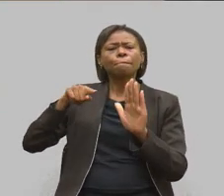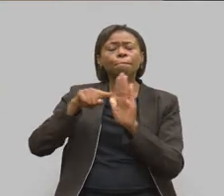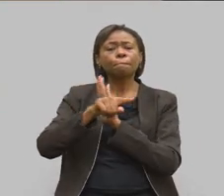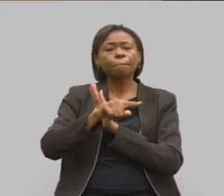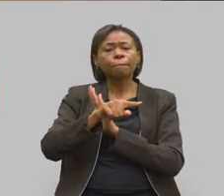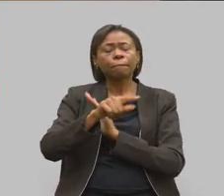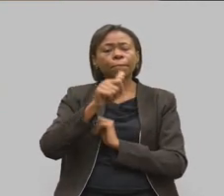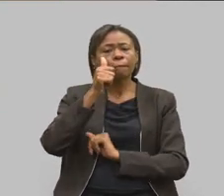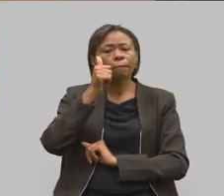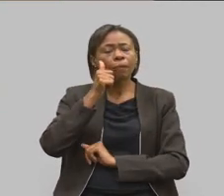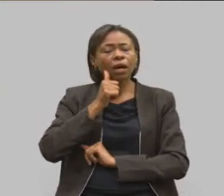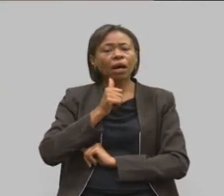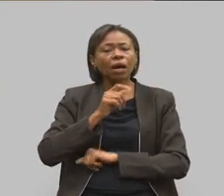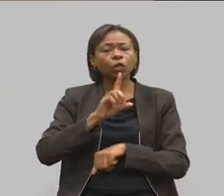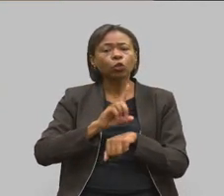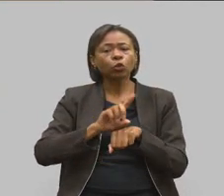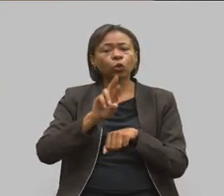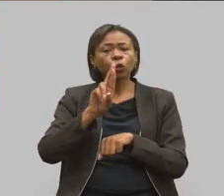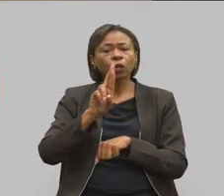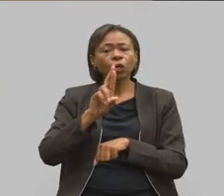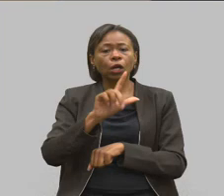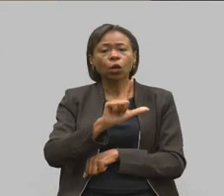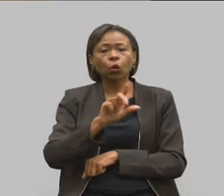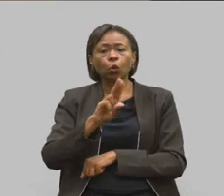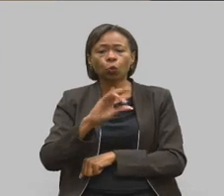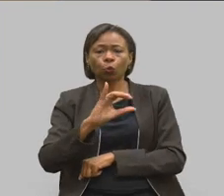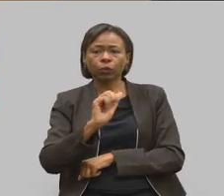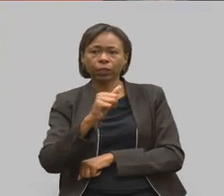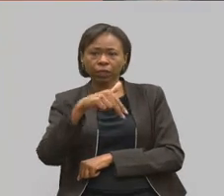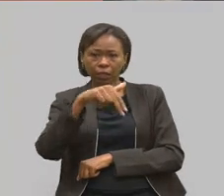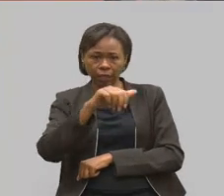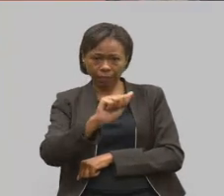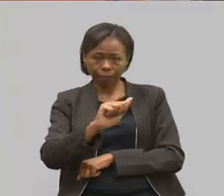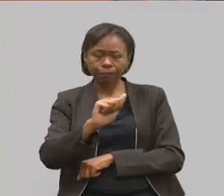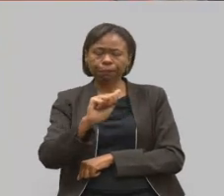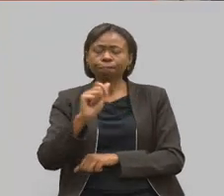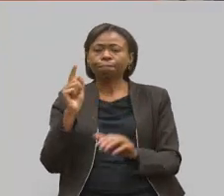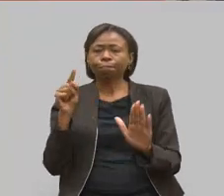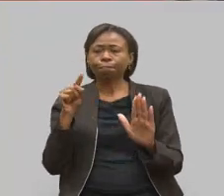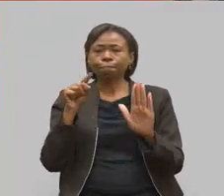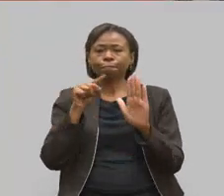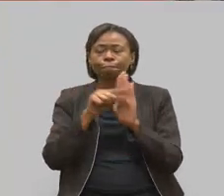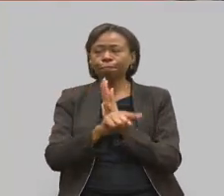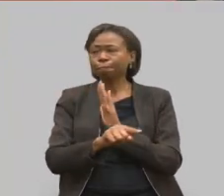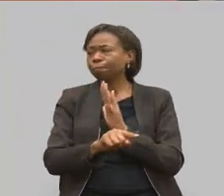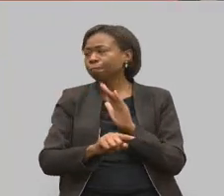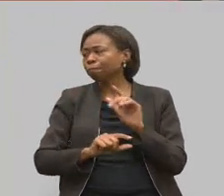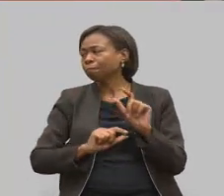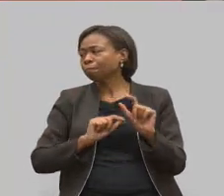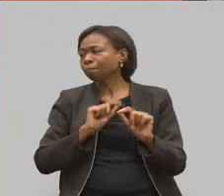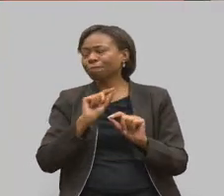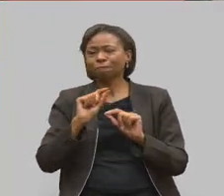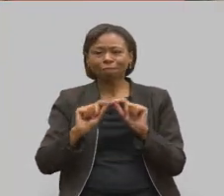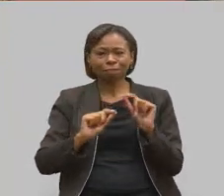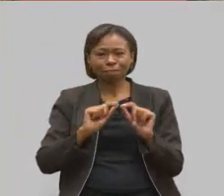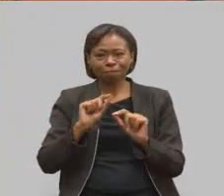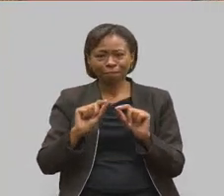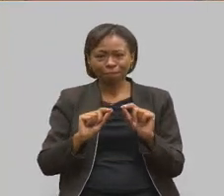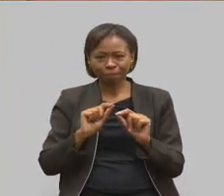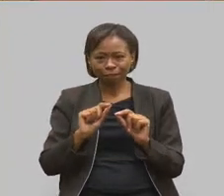doutra Luciana a pergunta é a seguinte